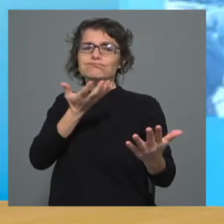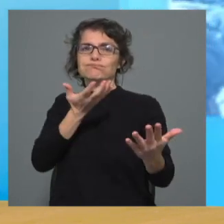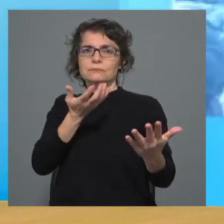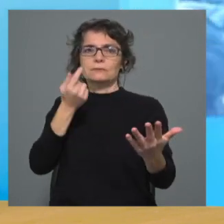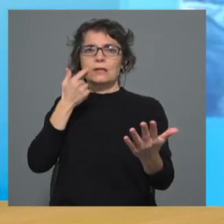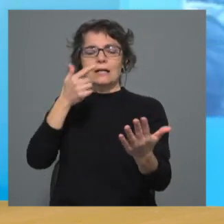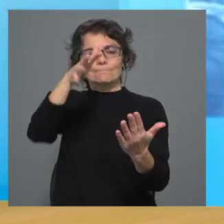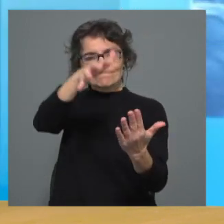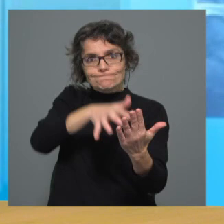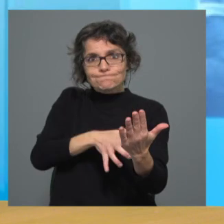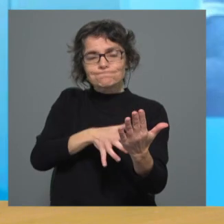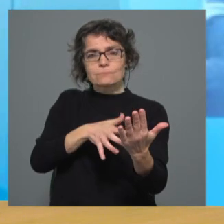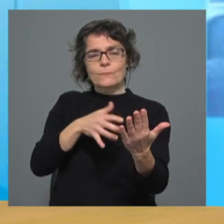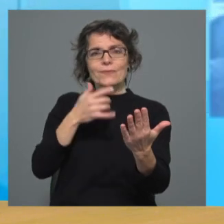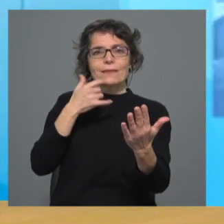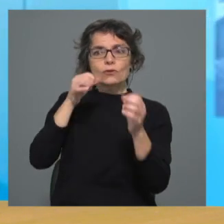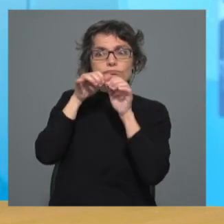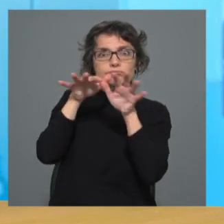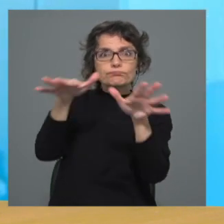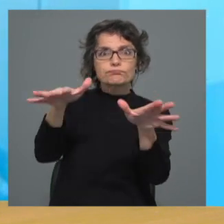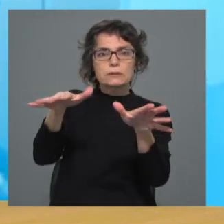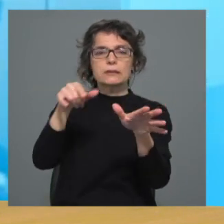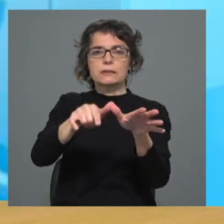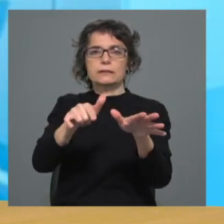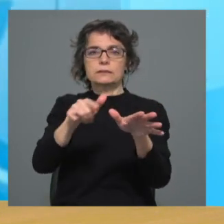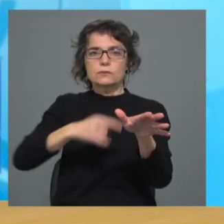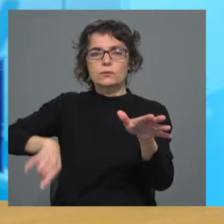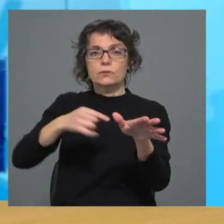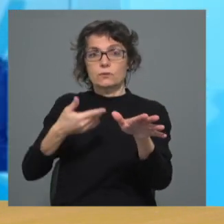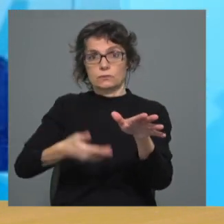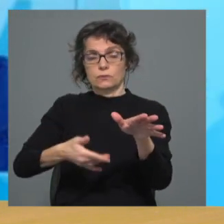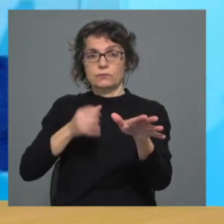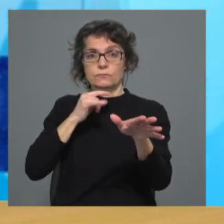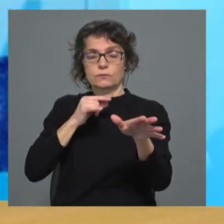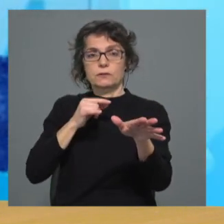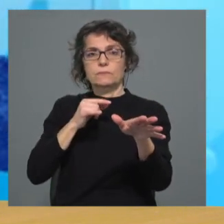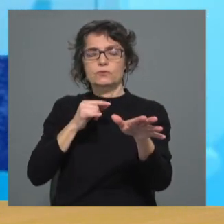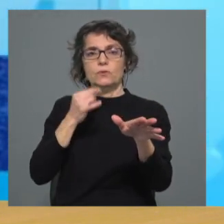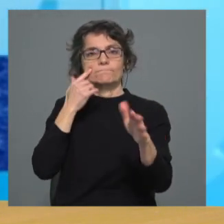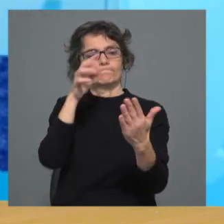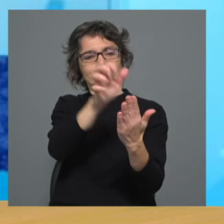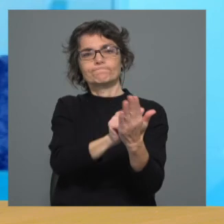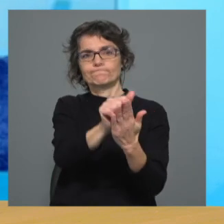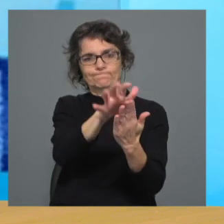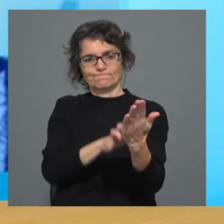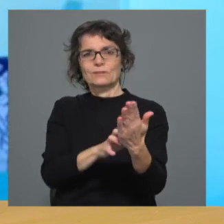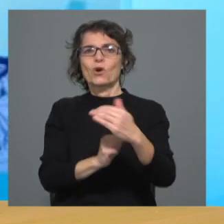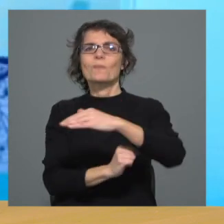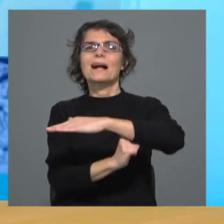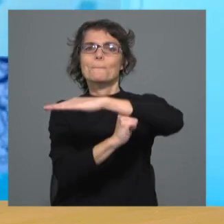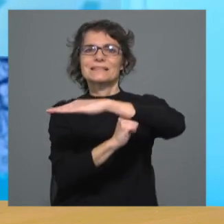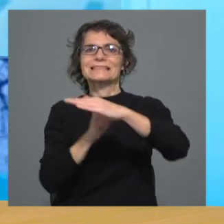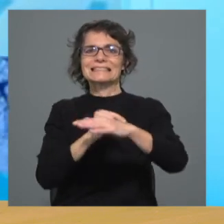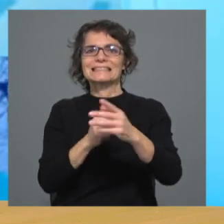Escritura uma verdadeira parabólica, onde nós podemos encontrar os alicerces da nossa fé e não